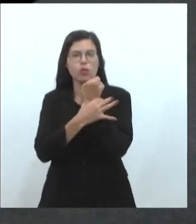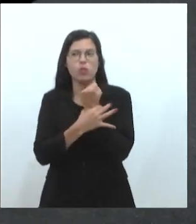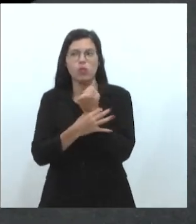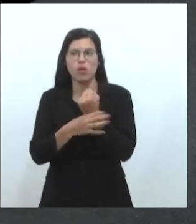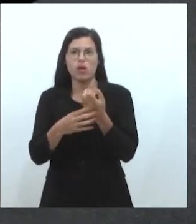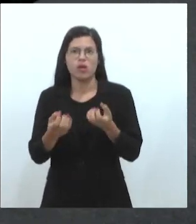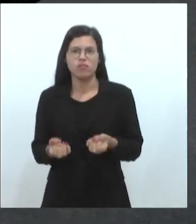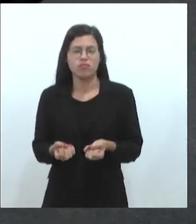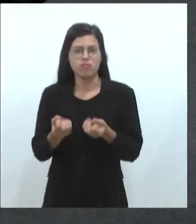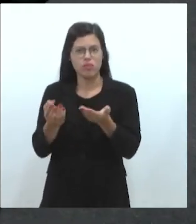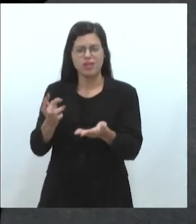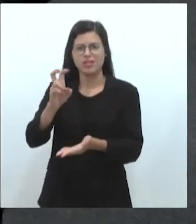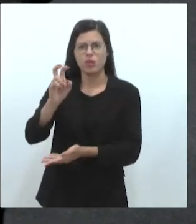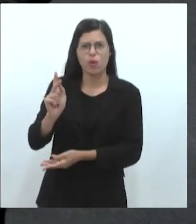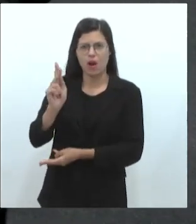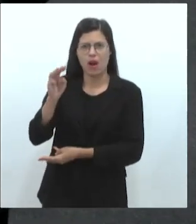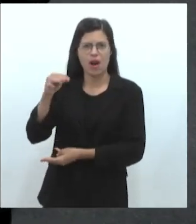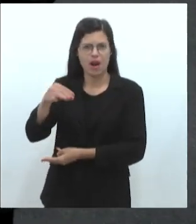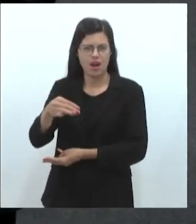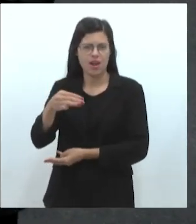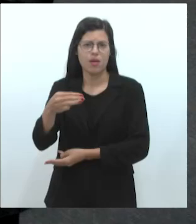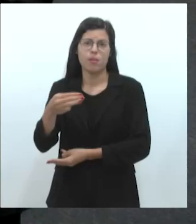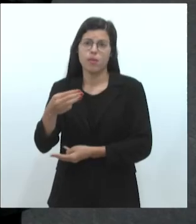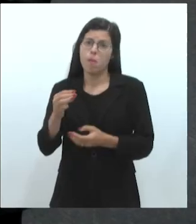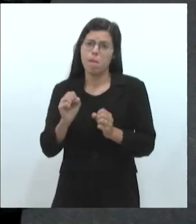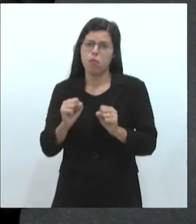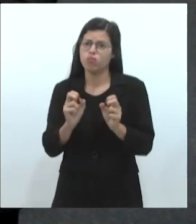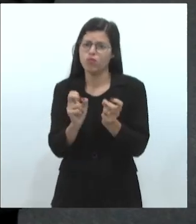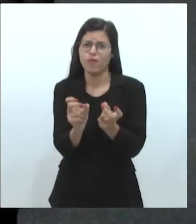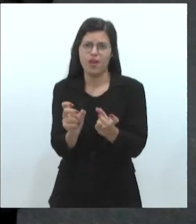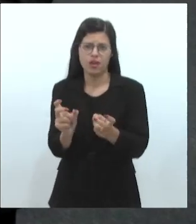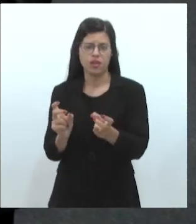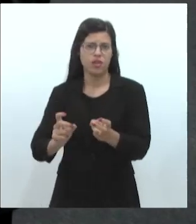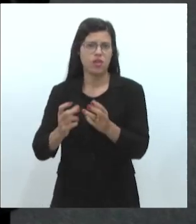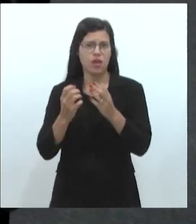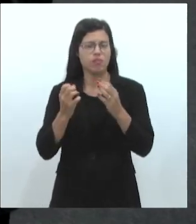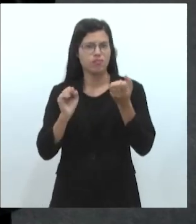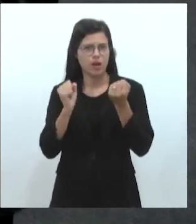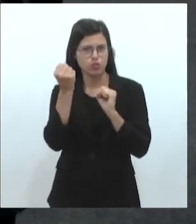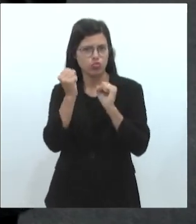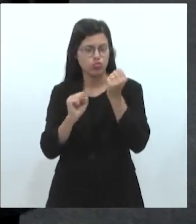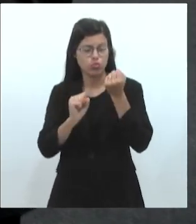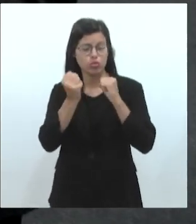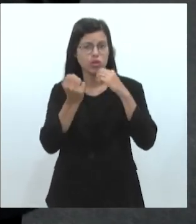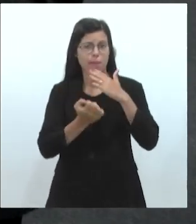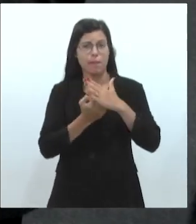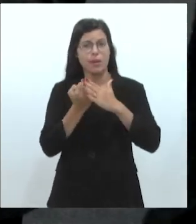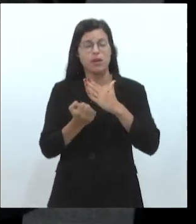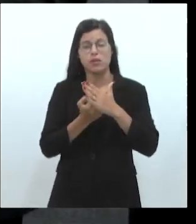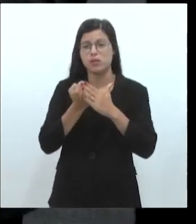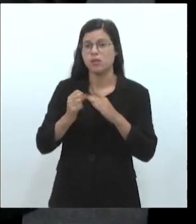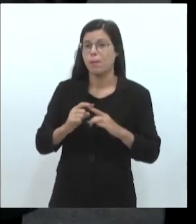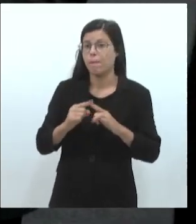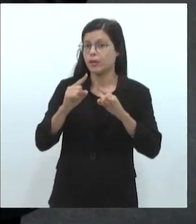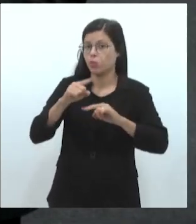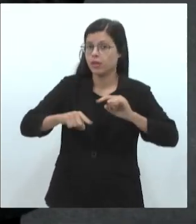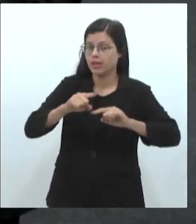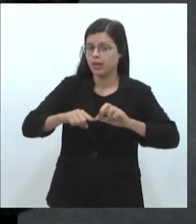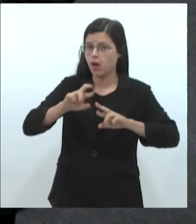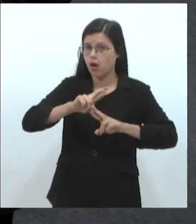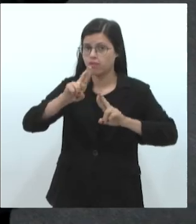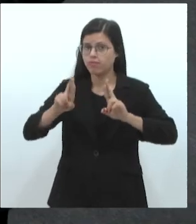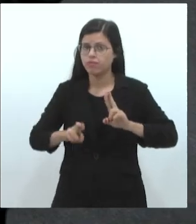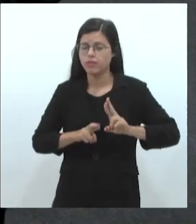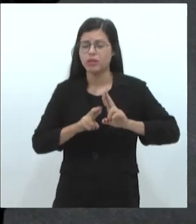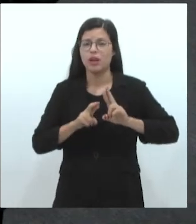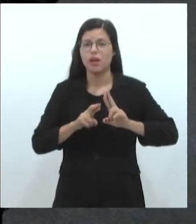de duto, isso tem que ser vendido para uma siderúrgica, mas o material efetivamente reciclável pode, deve, mas aí é